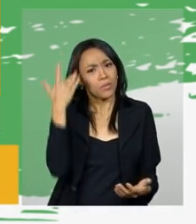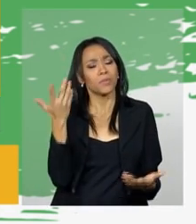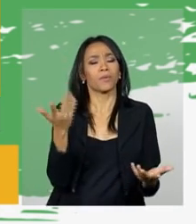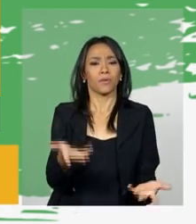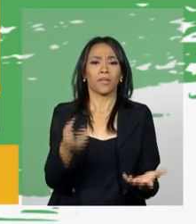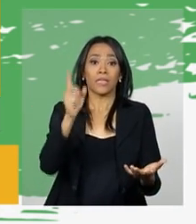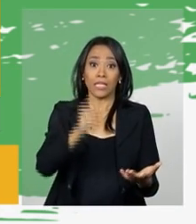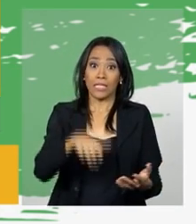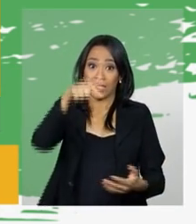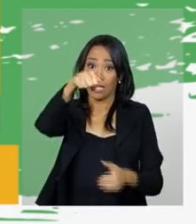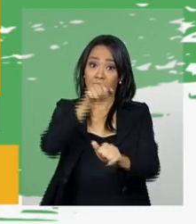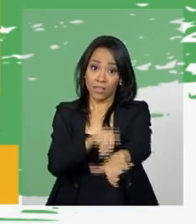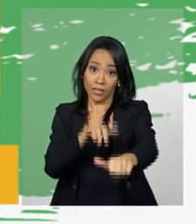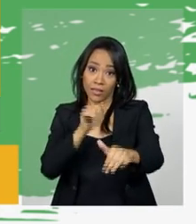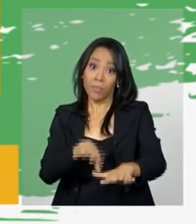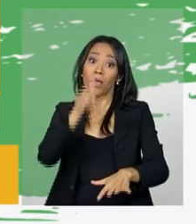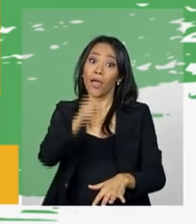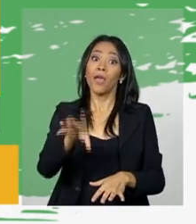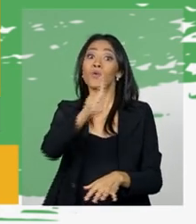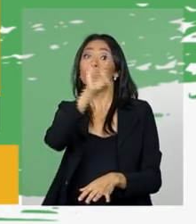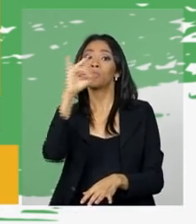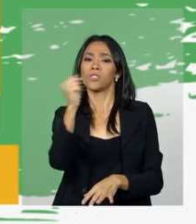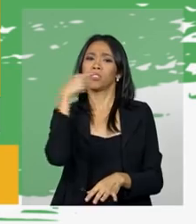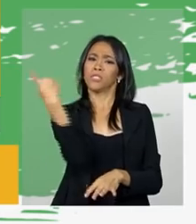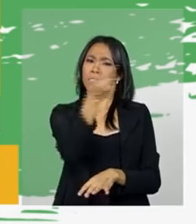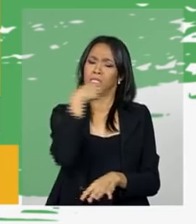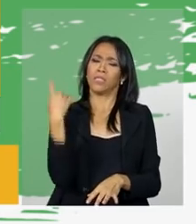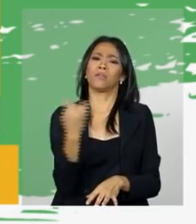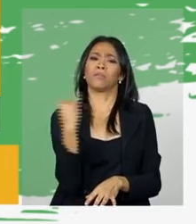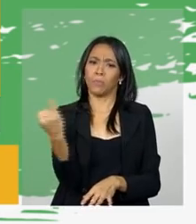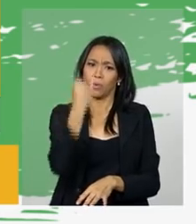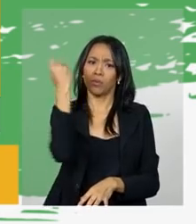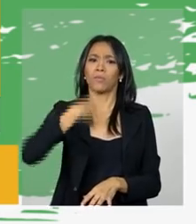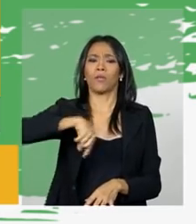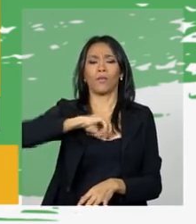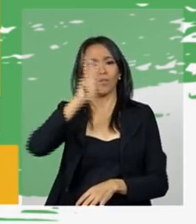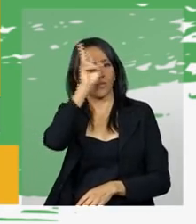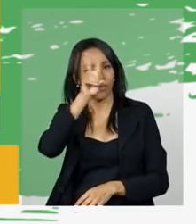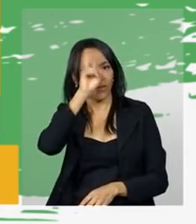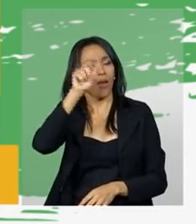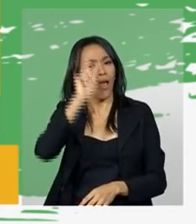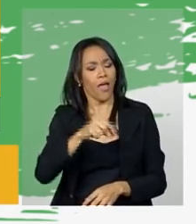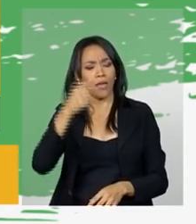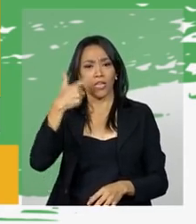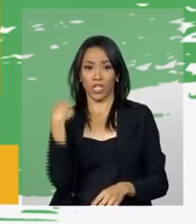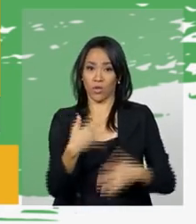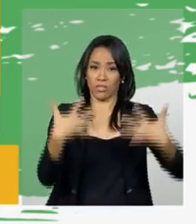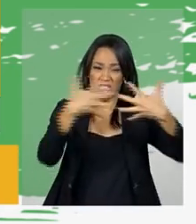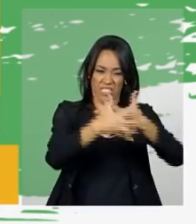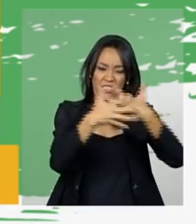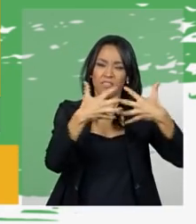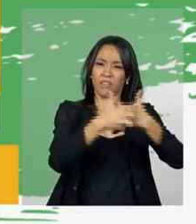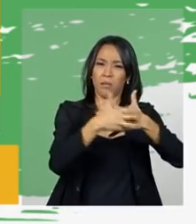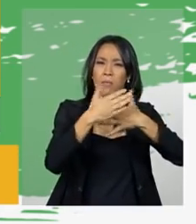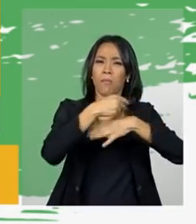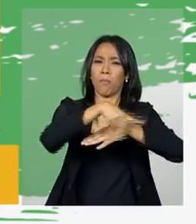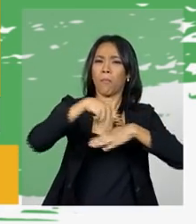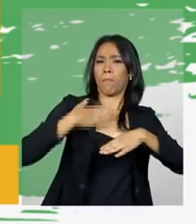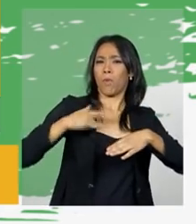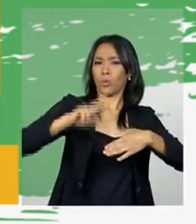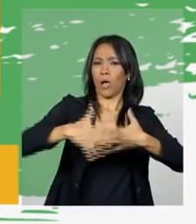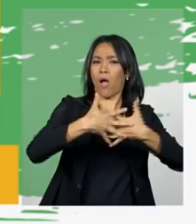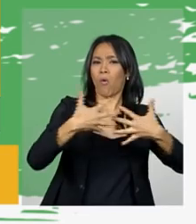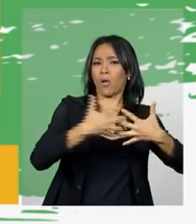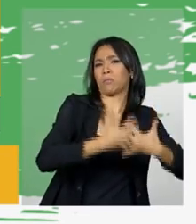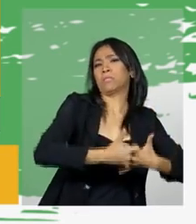E o 7 de setembro, como uma data importantíssima para a nossa história, foi a data que nos transformou de colônia em nação propriamente